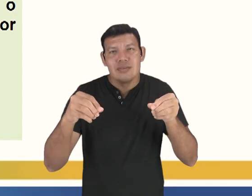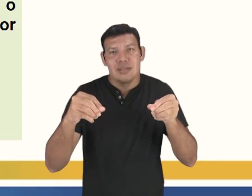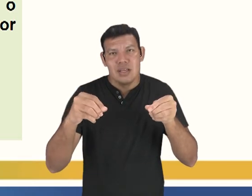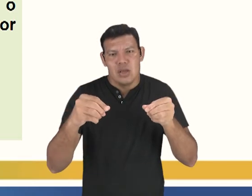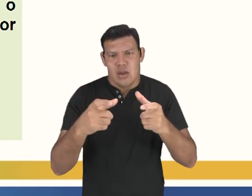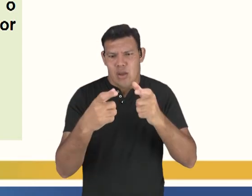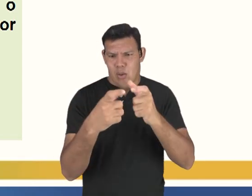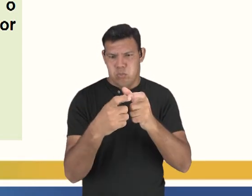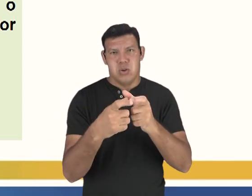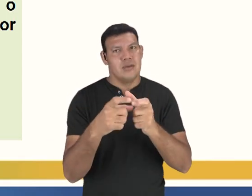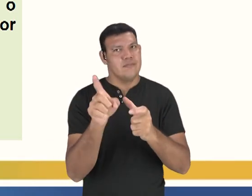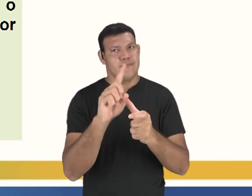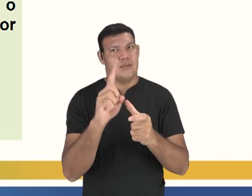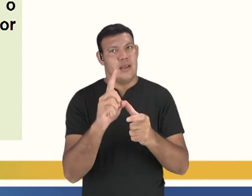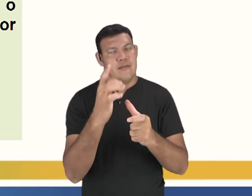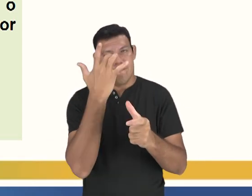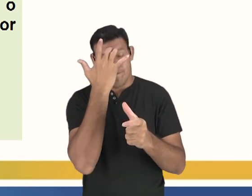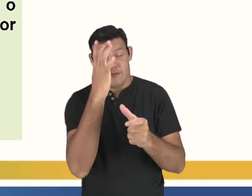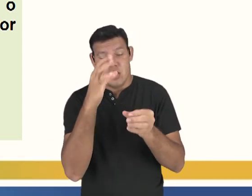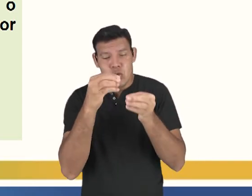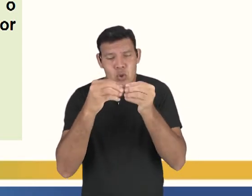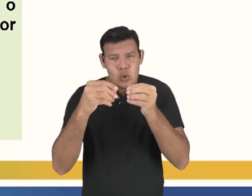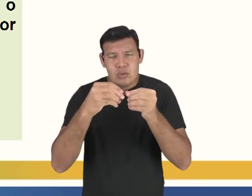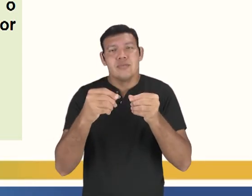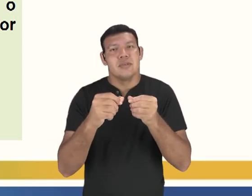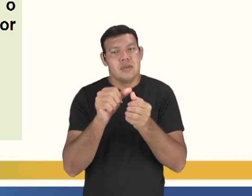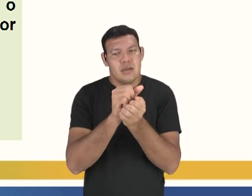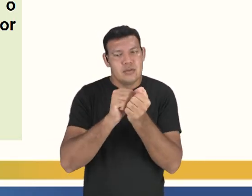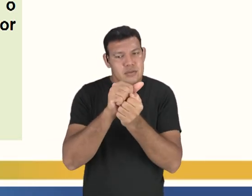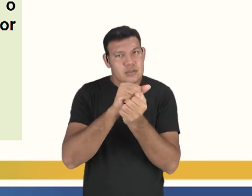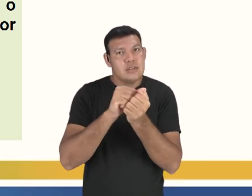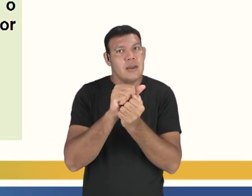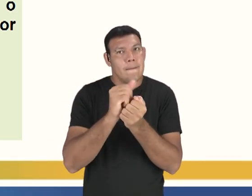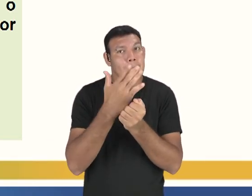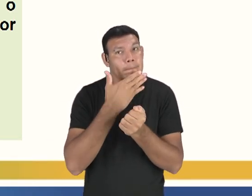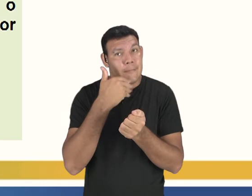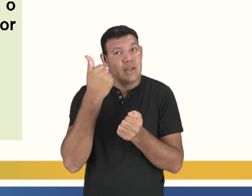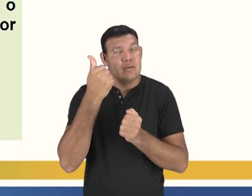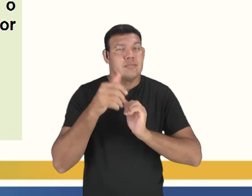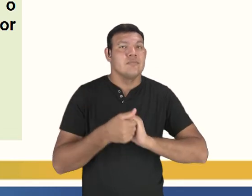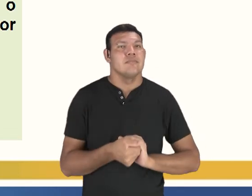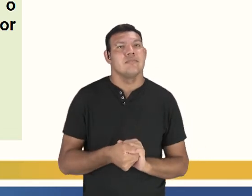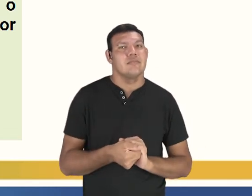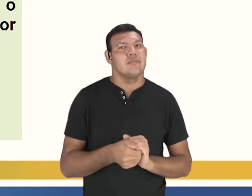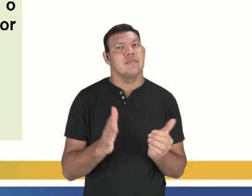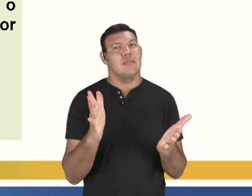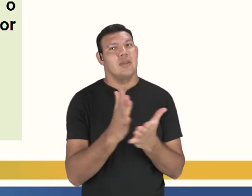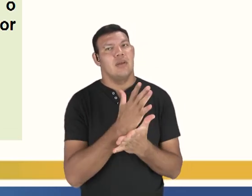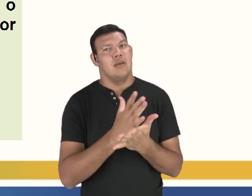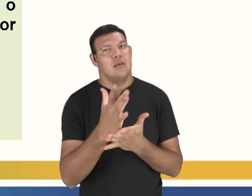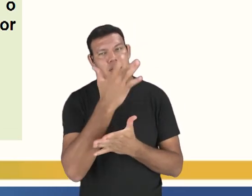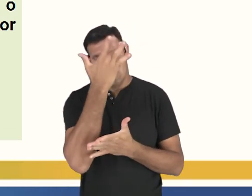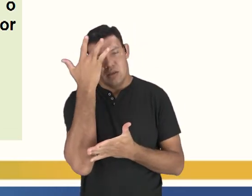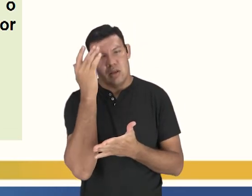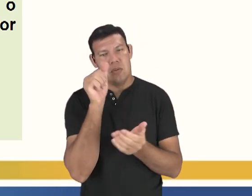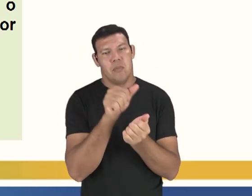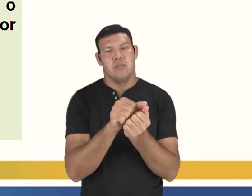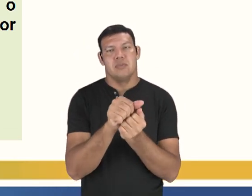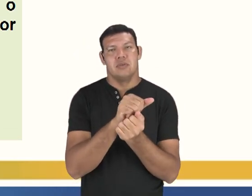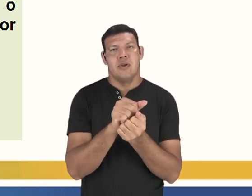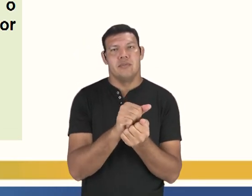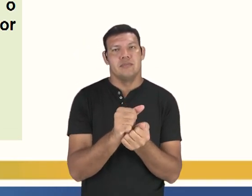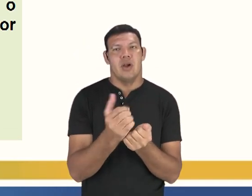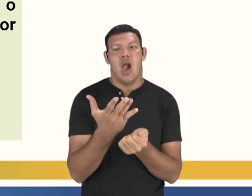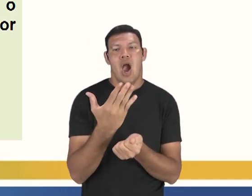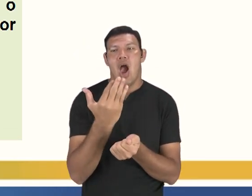E é por isso que a mastigação, a trituração dos alimentos, ela é tão importante. Quando você não... algumas pessoas têm o hábito de não mastigar também e acabam